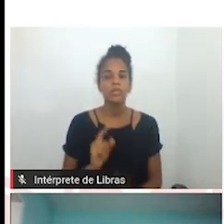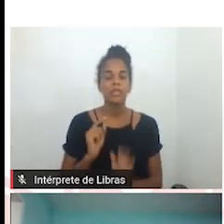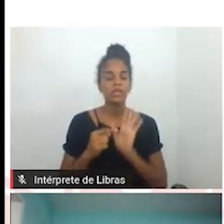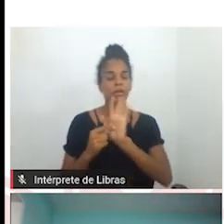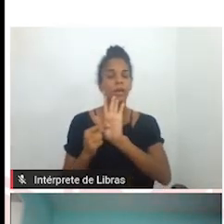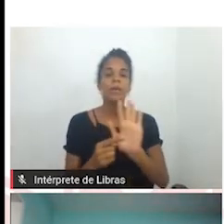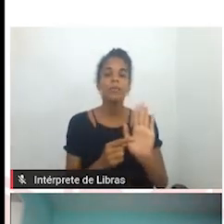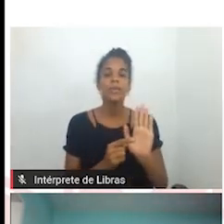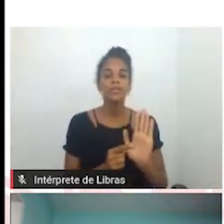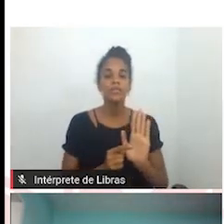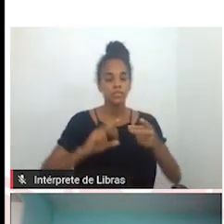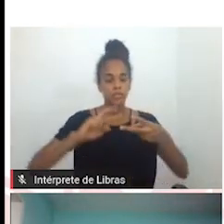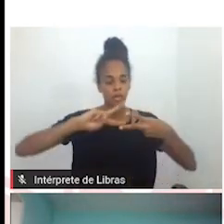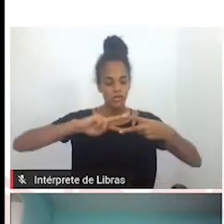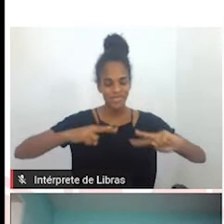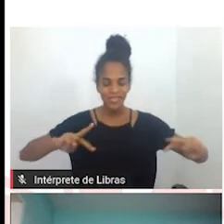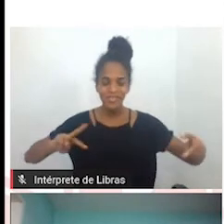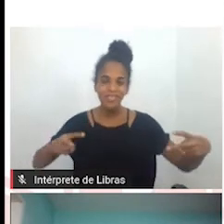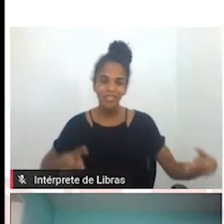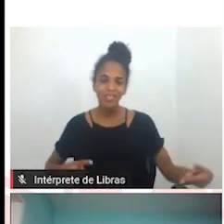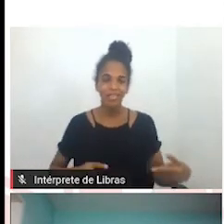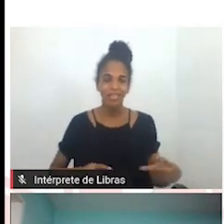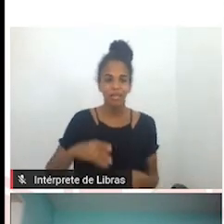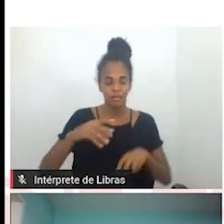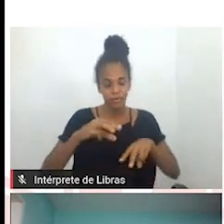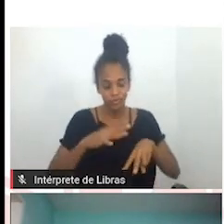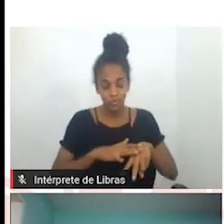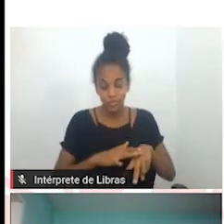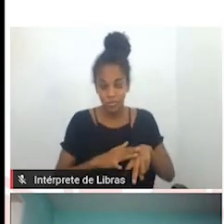associação genética dos pacientes graves